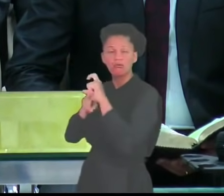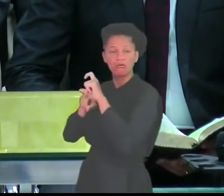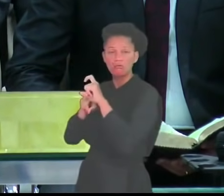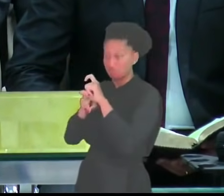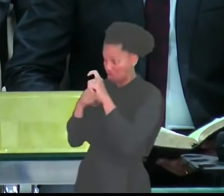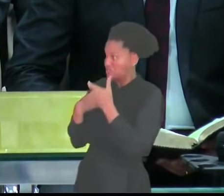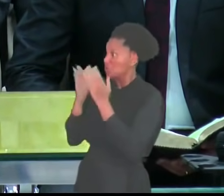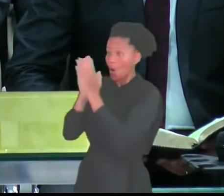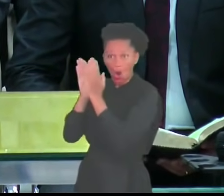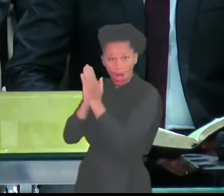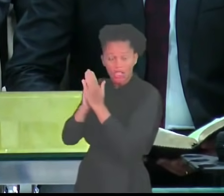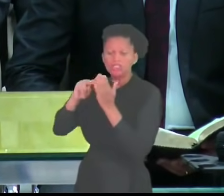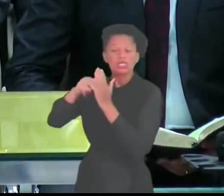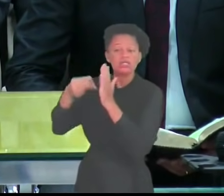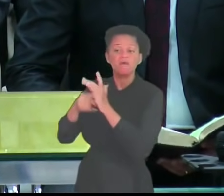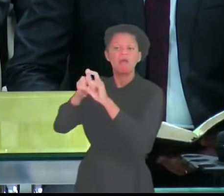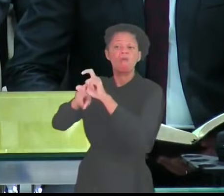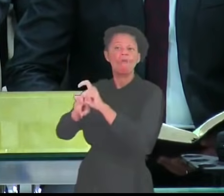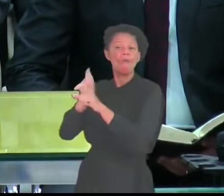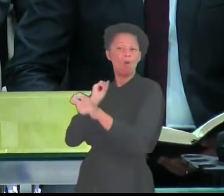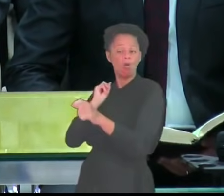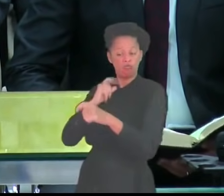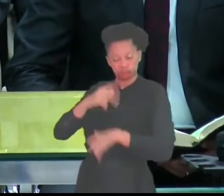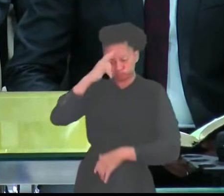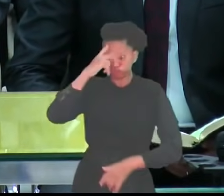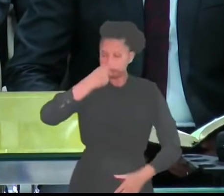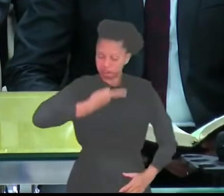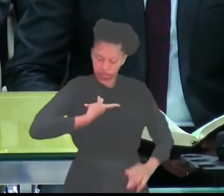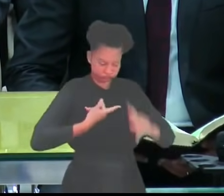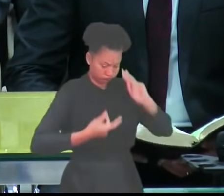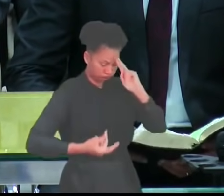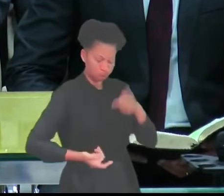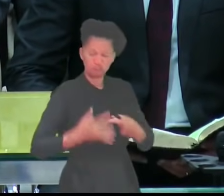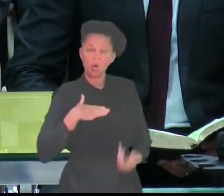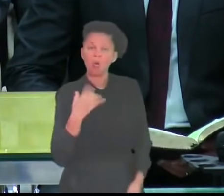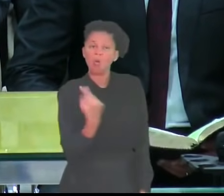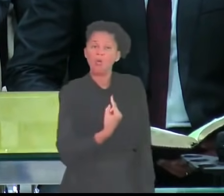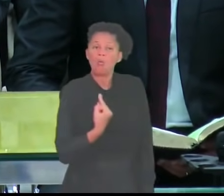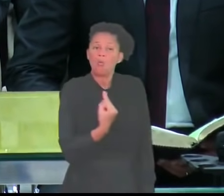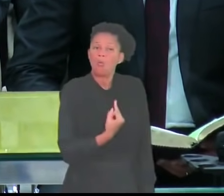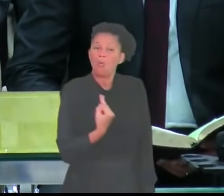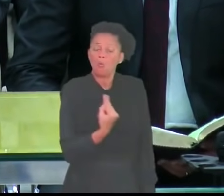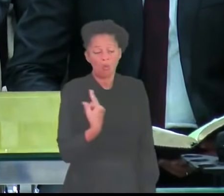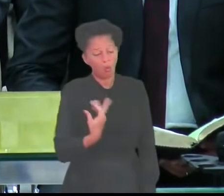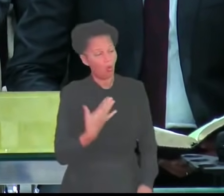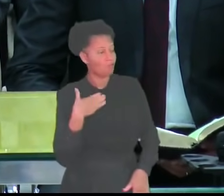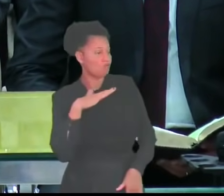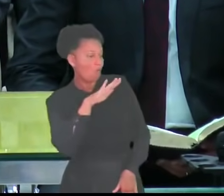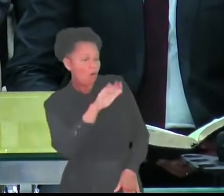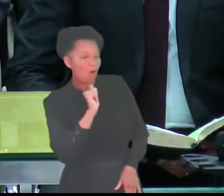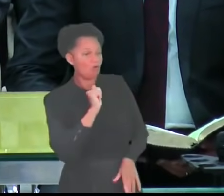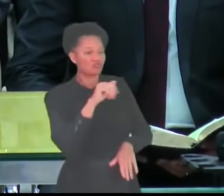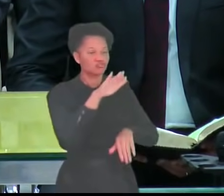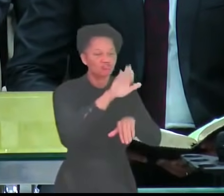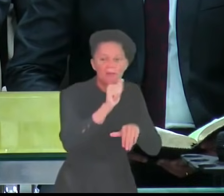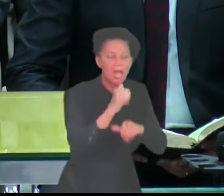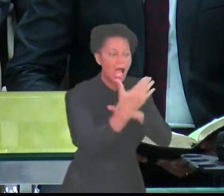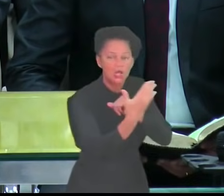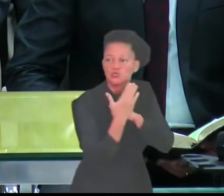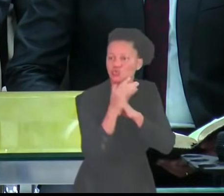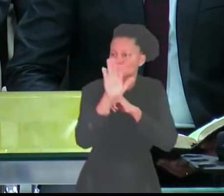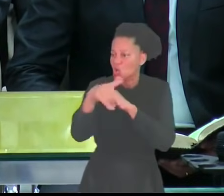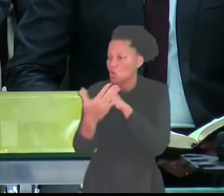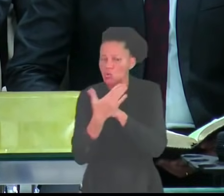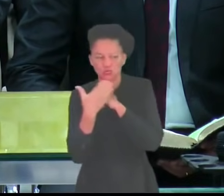Senhor. Eu vou tocar minha vida sozinho. Ou vou arrumar fulano, vou